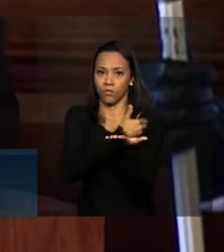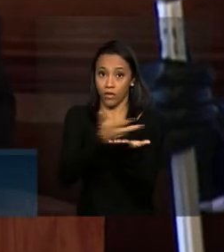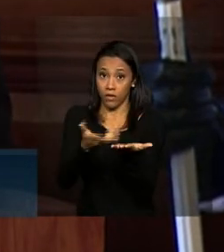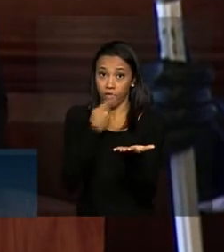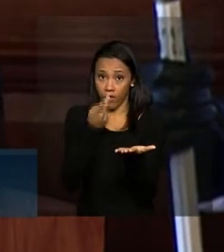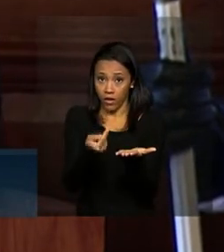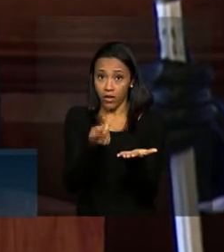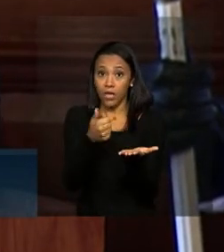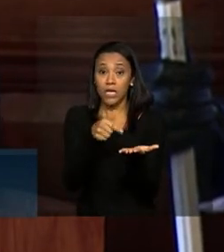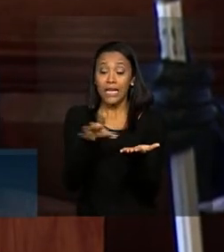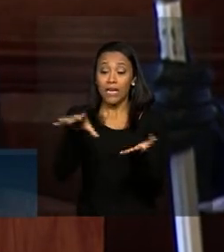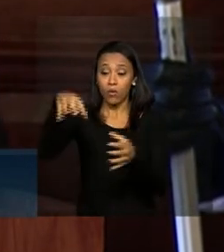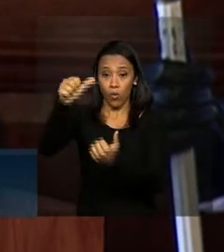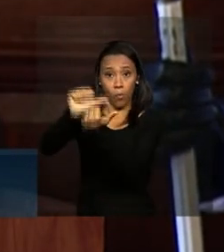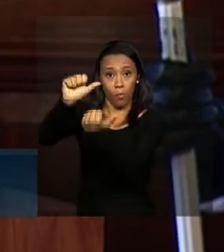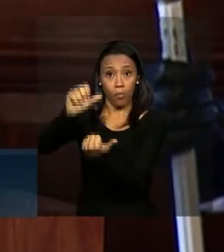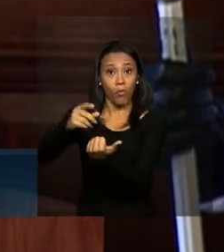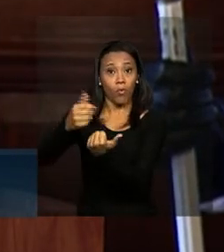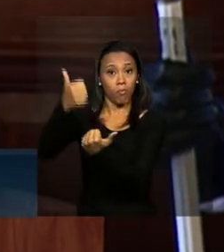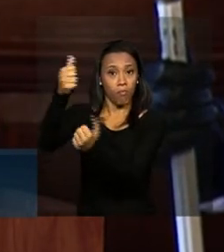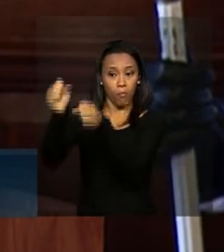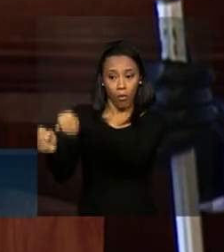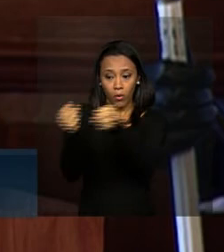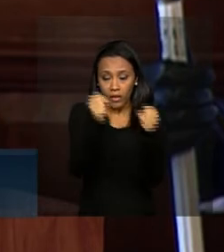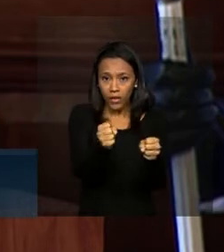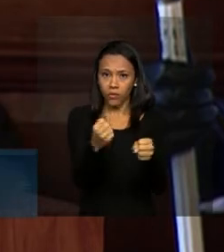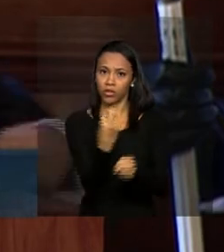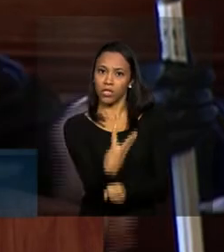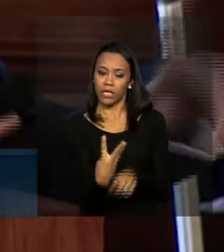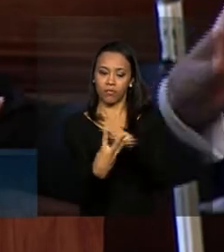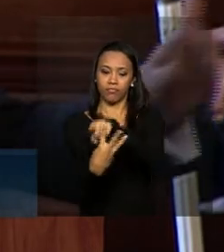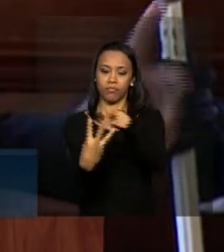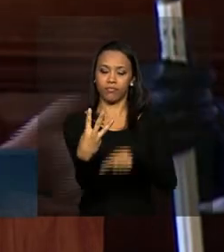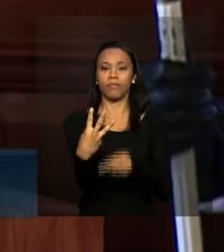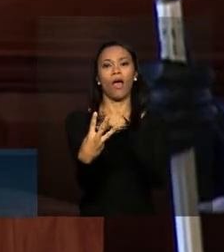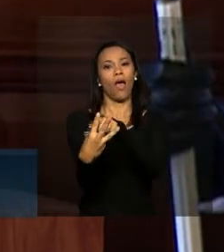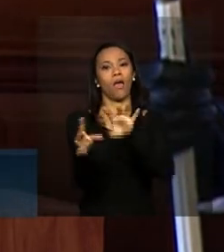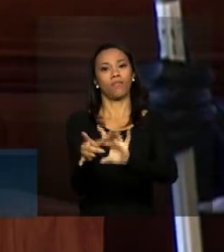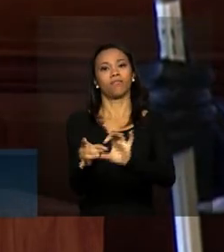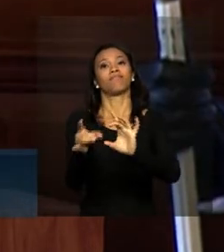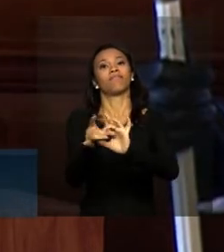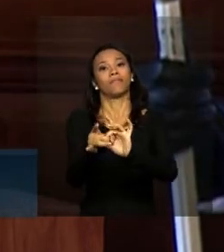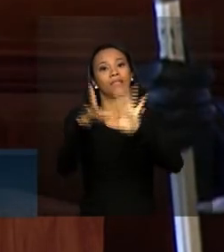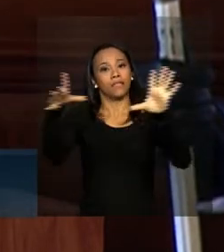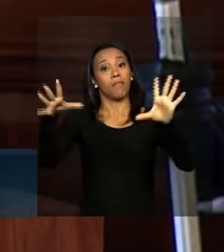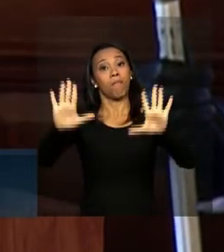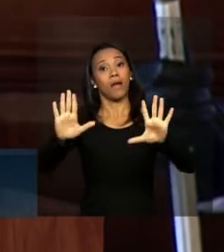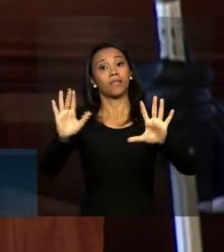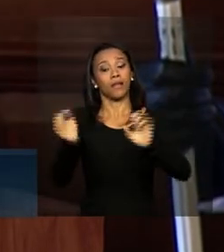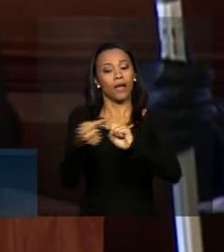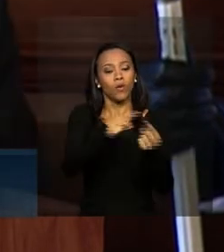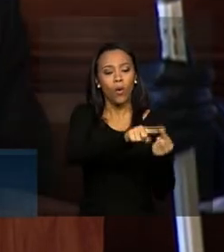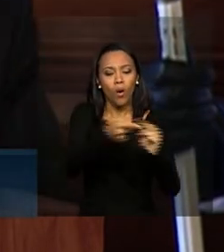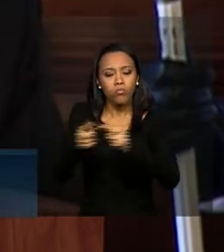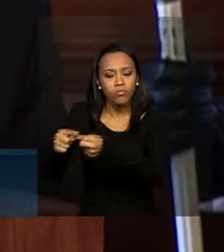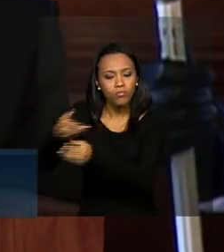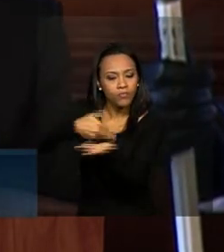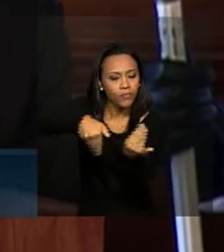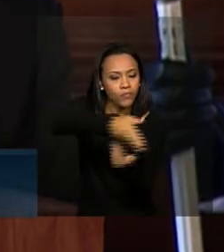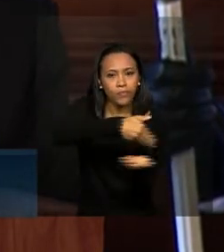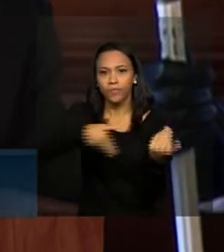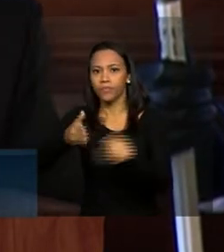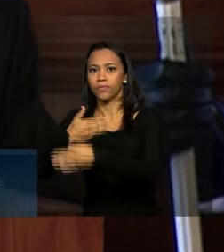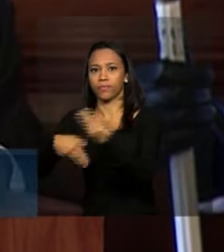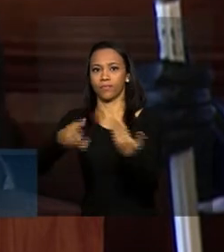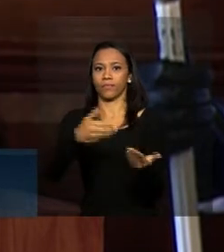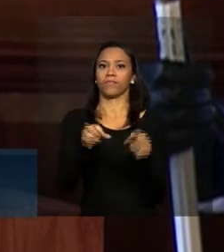olha, os poderes são independentes, mas harmônicos entre si, porque a harmonia é que produz exatamente o ato de governo adequado